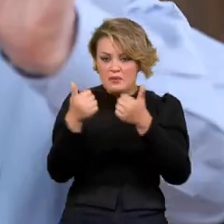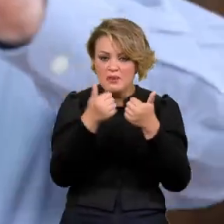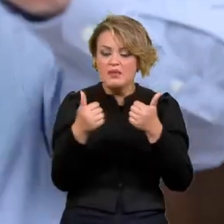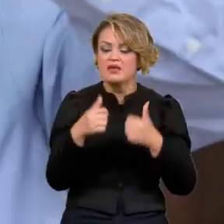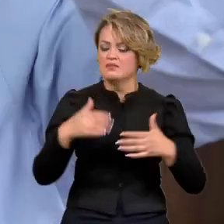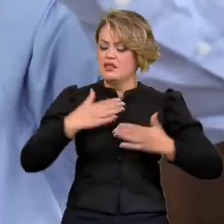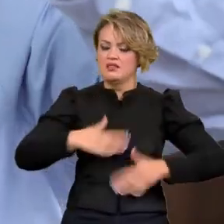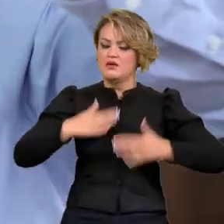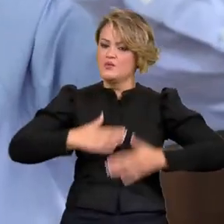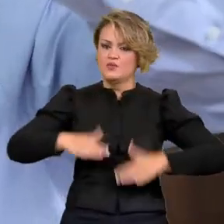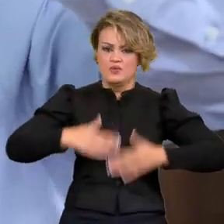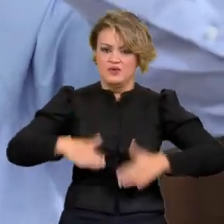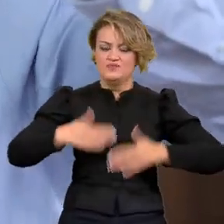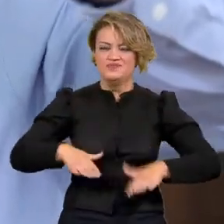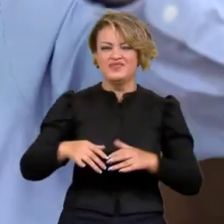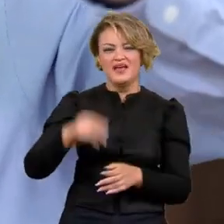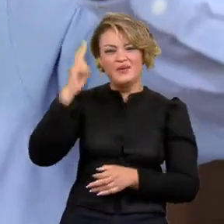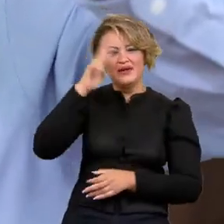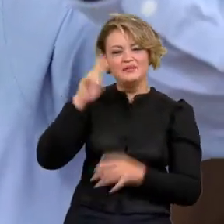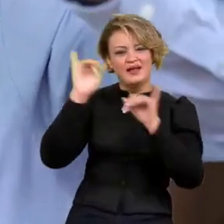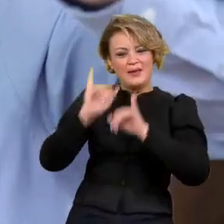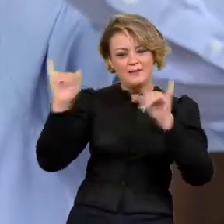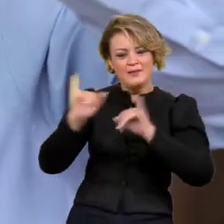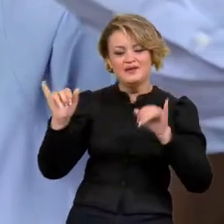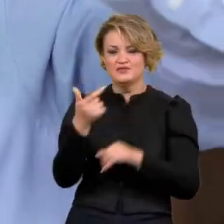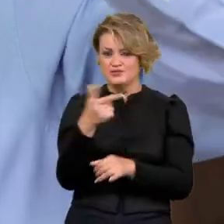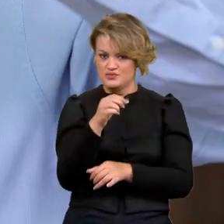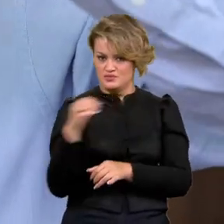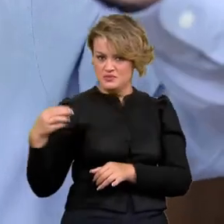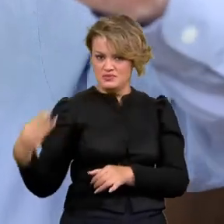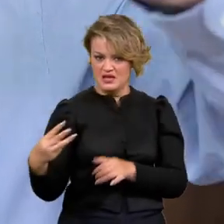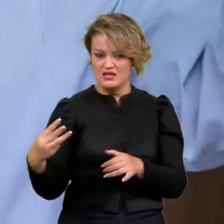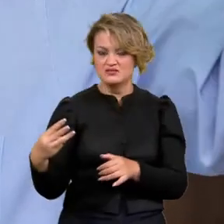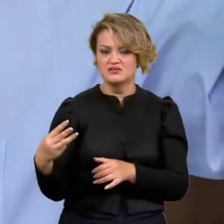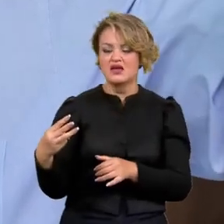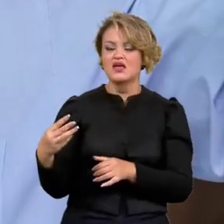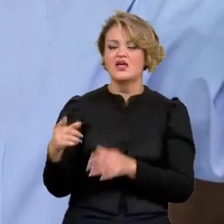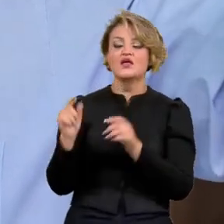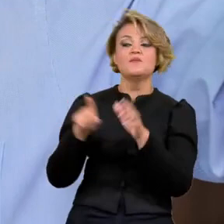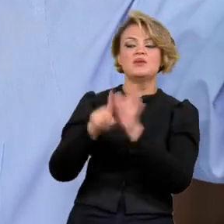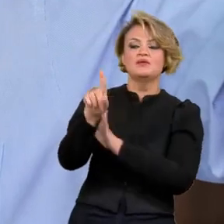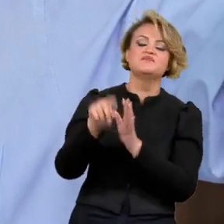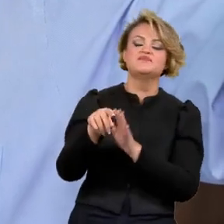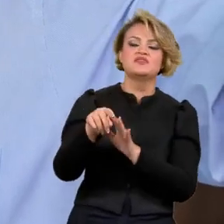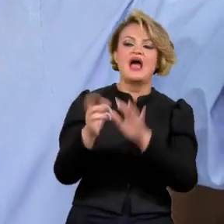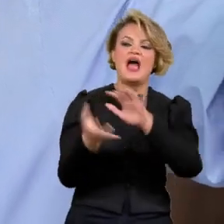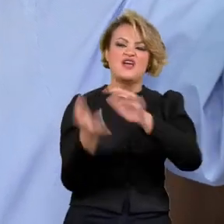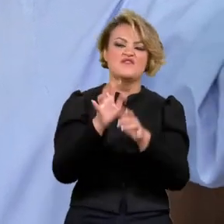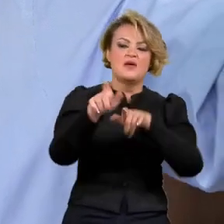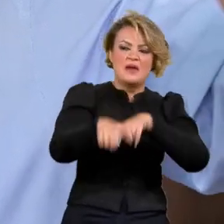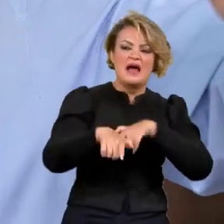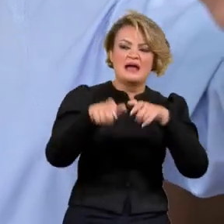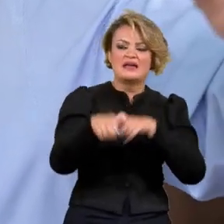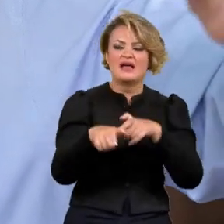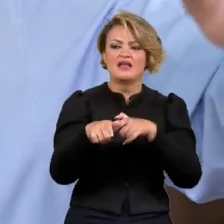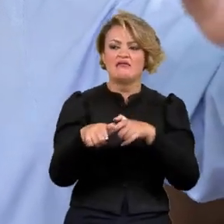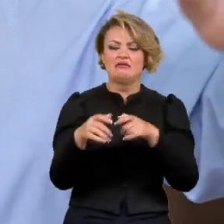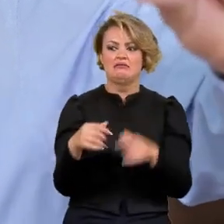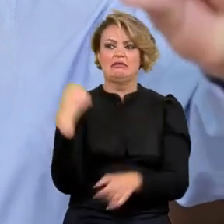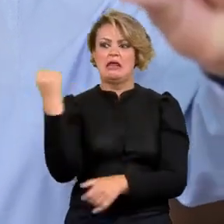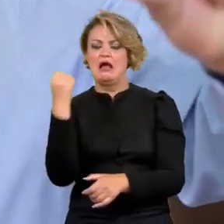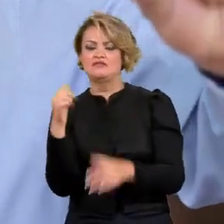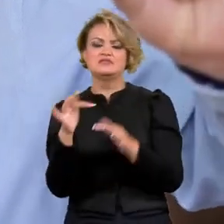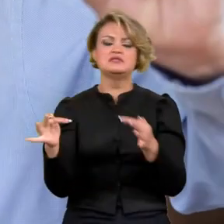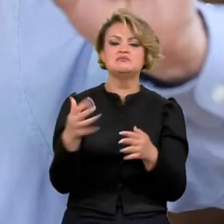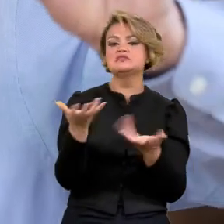campanha de 2003 nós fizemos uma pesquisa se o povo queria reforma agrária Ampla radical sobre o controle dos trabalhadores eu dizia isso no